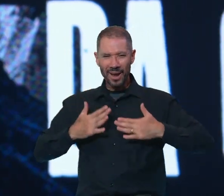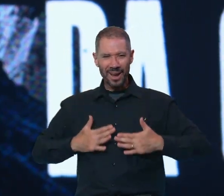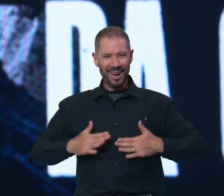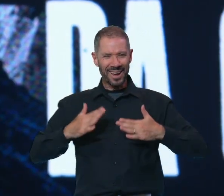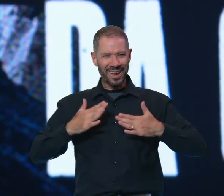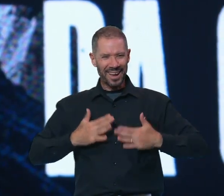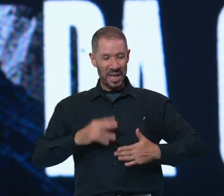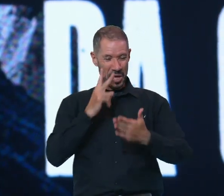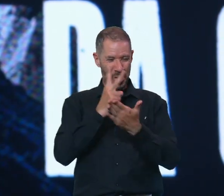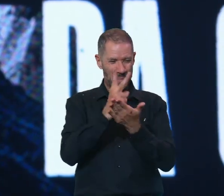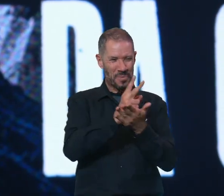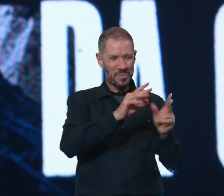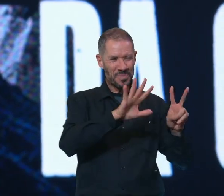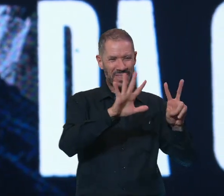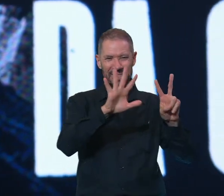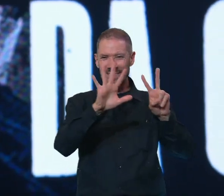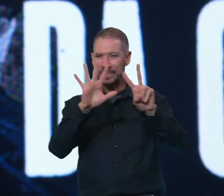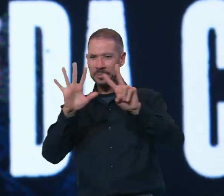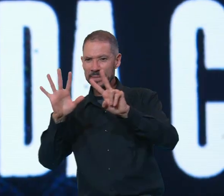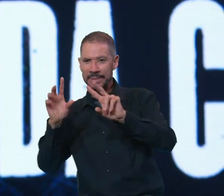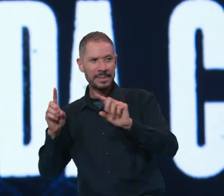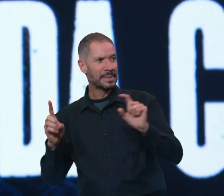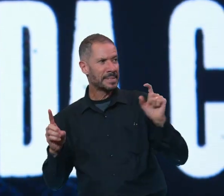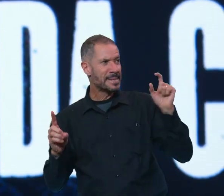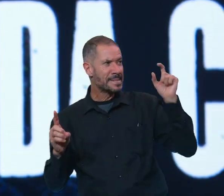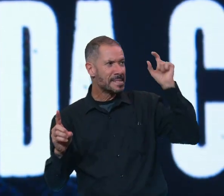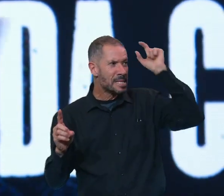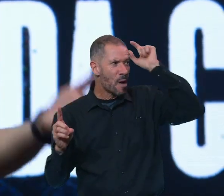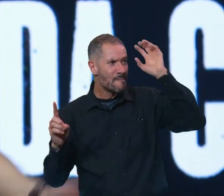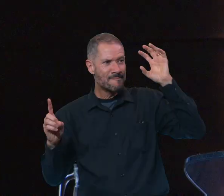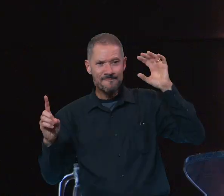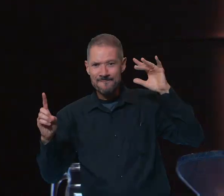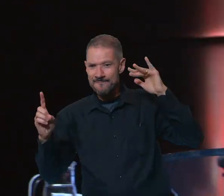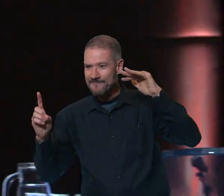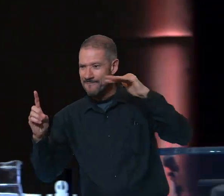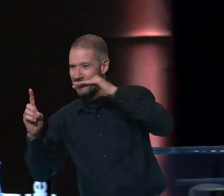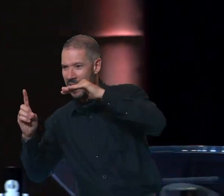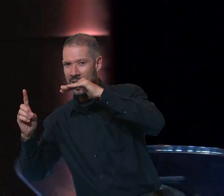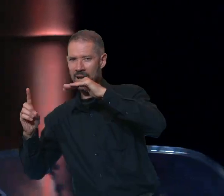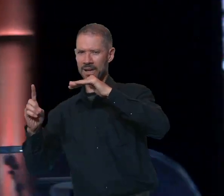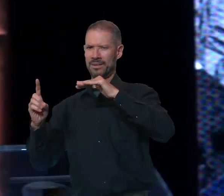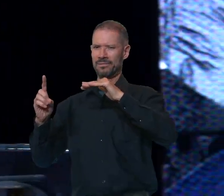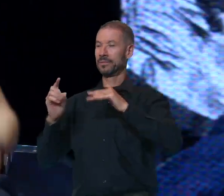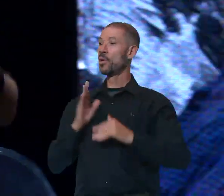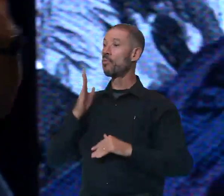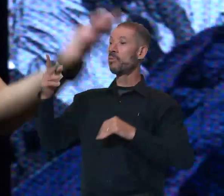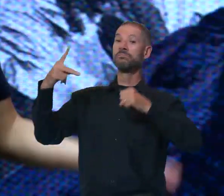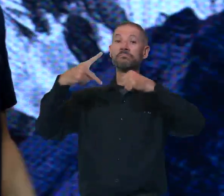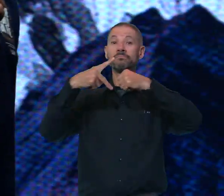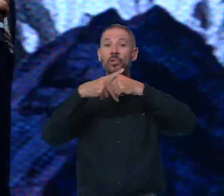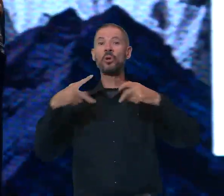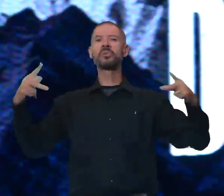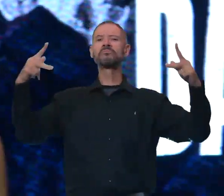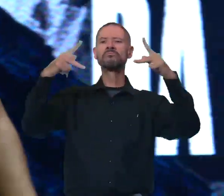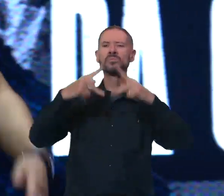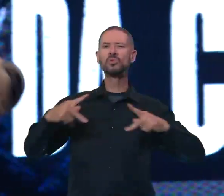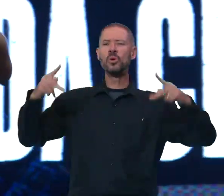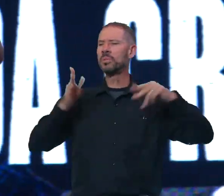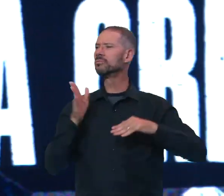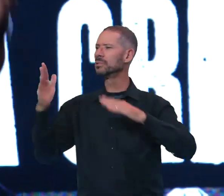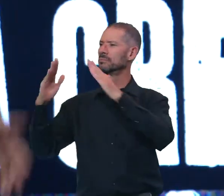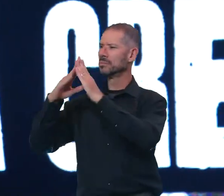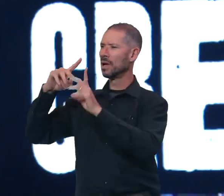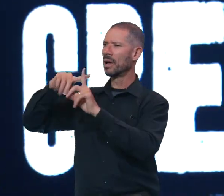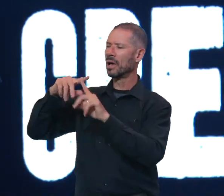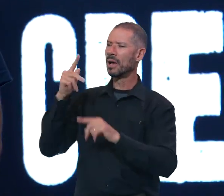Mas na mesma semana, ó, o inimigo de novo aí, o carçudo não é fácil. Fui sair com a minha família no shopping, encontramos uma família da igreja, e a mãe